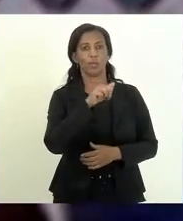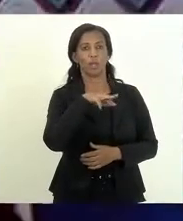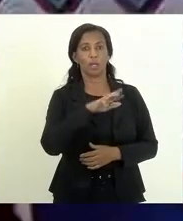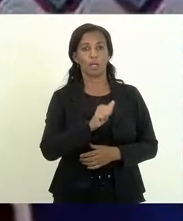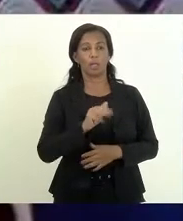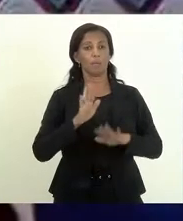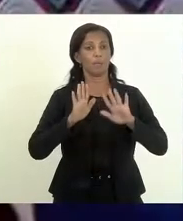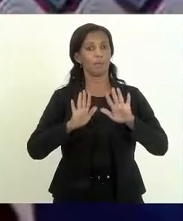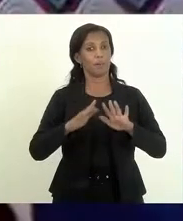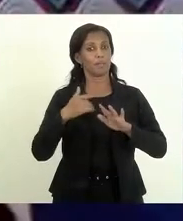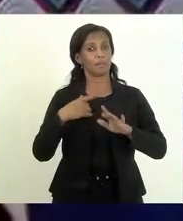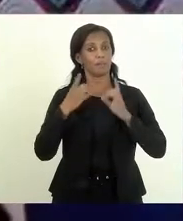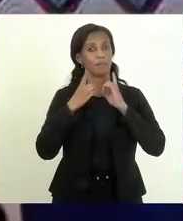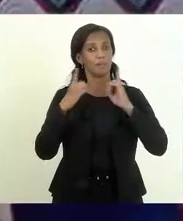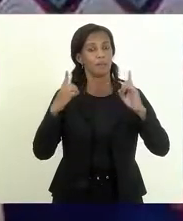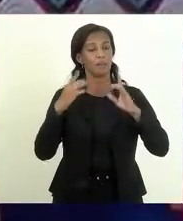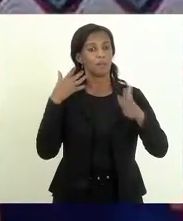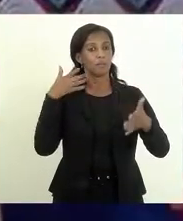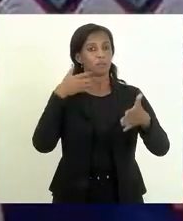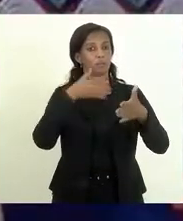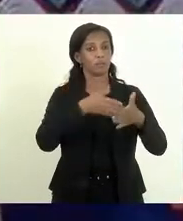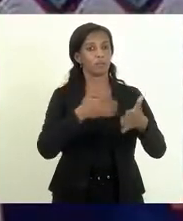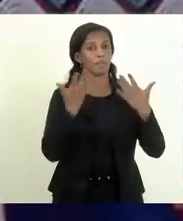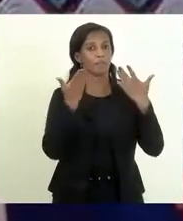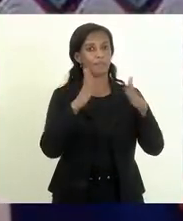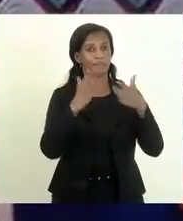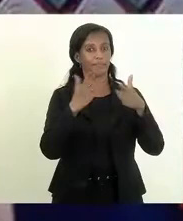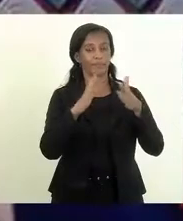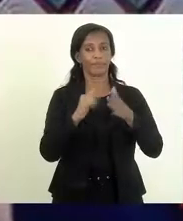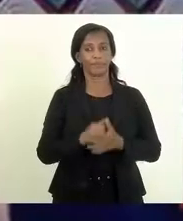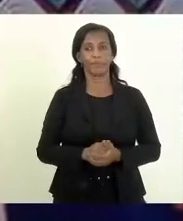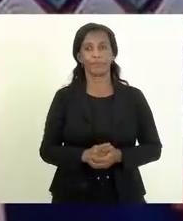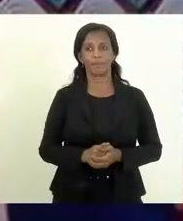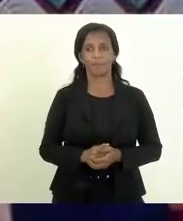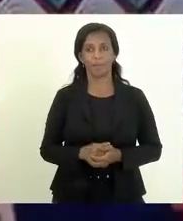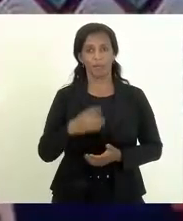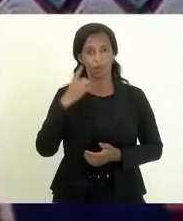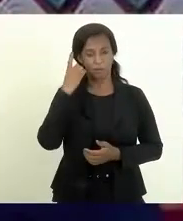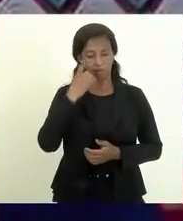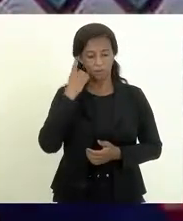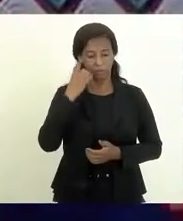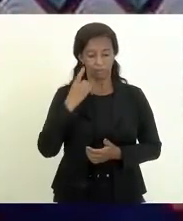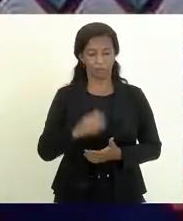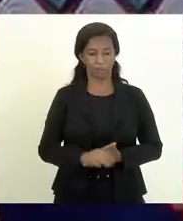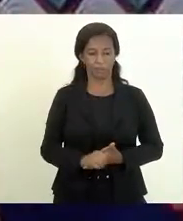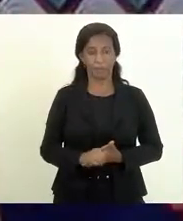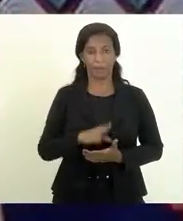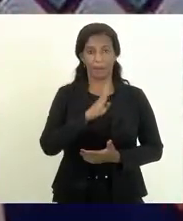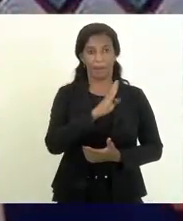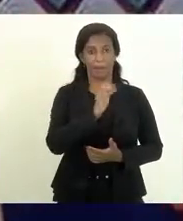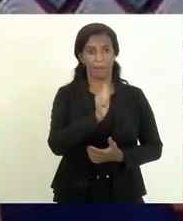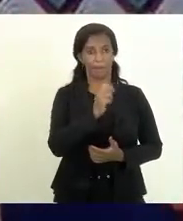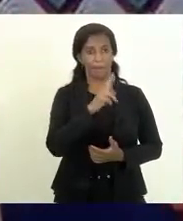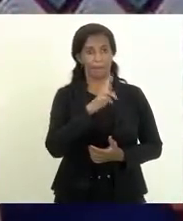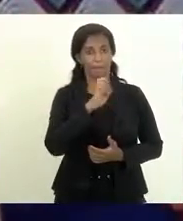mas a minha declaração vai no sentido de parabenizá-lo e também ao deputado Bacelar